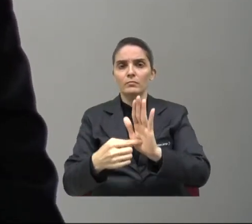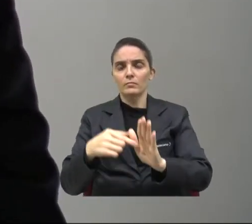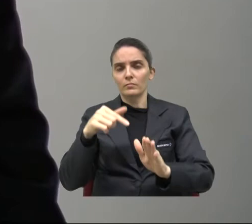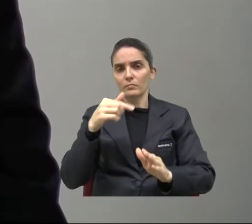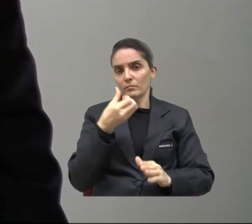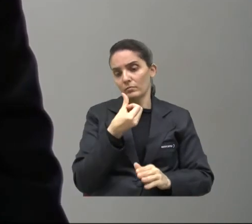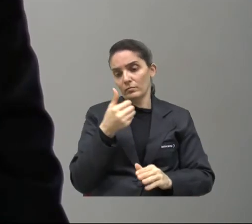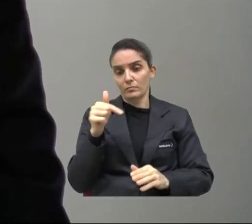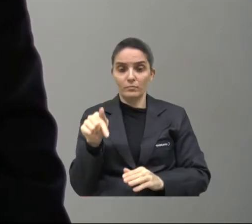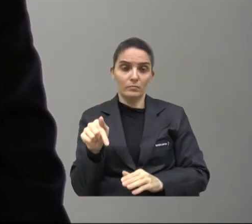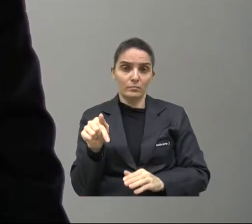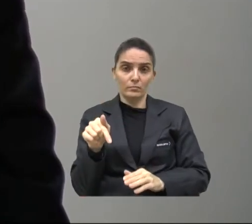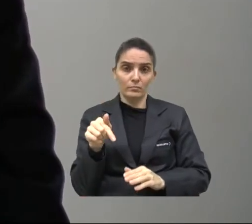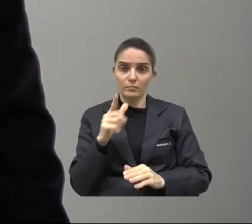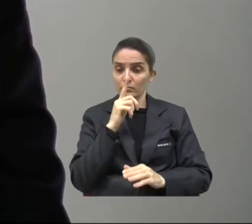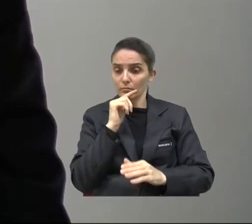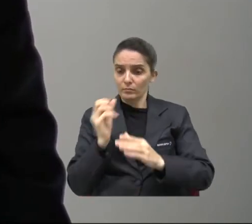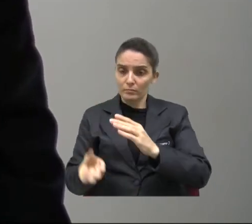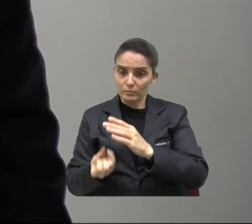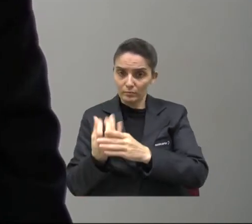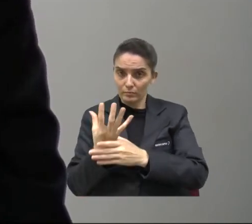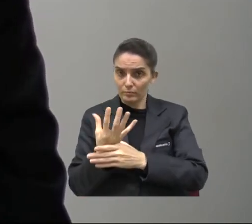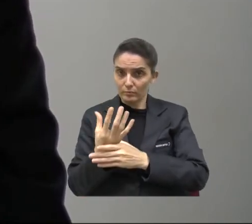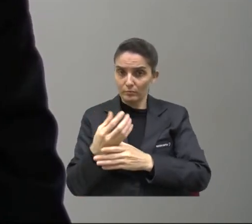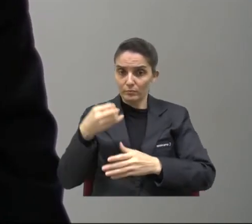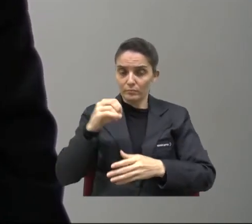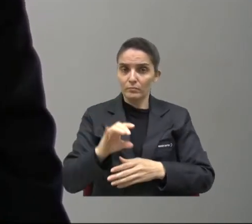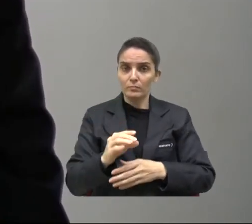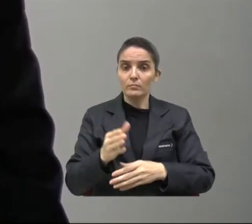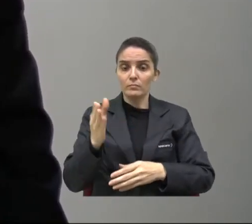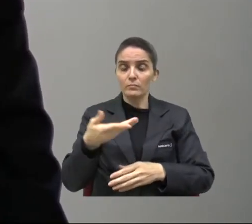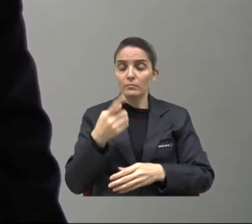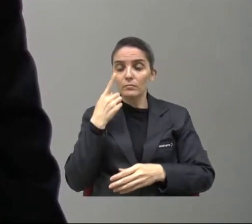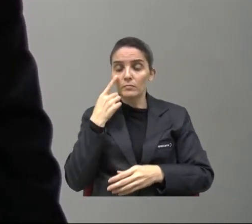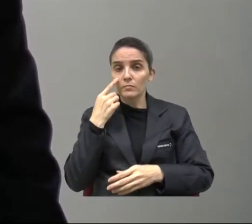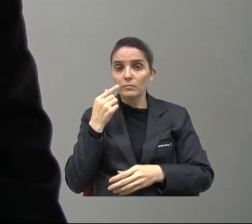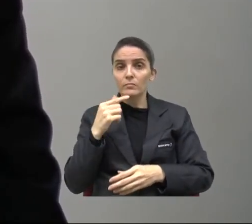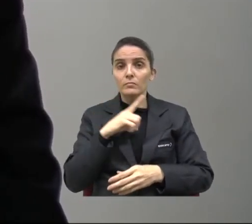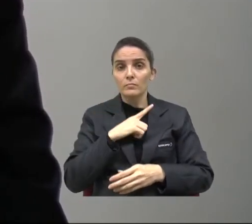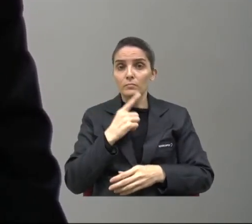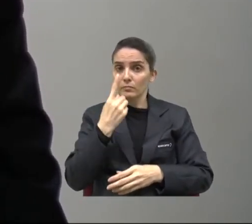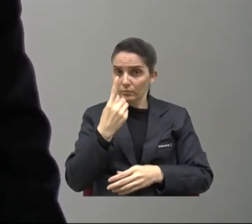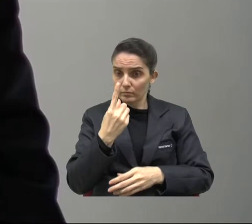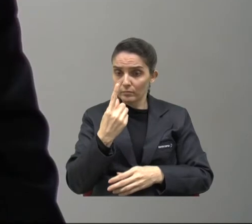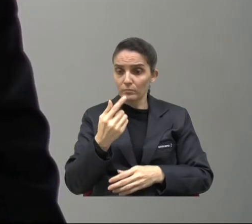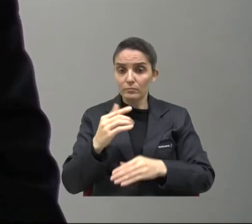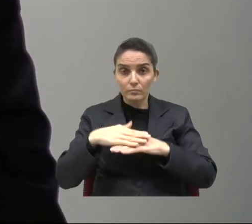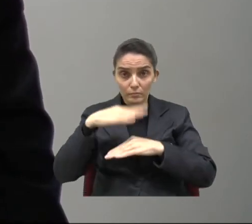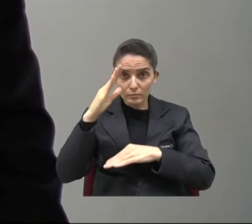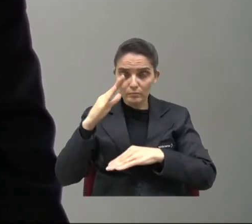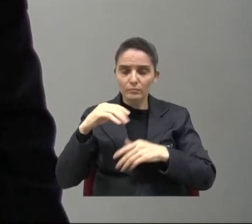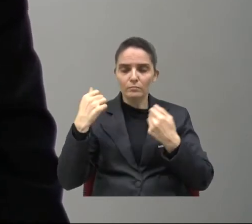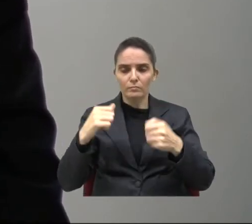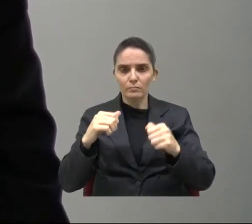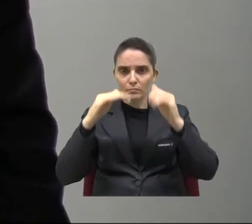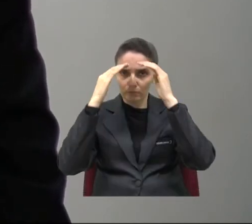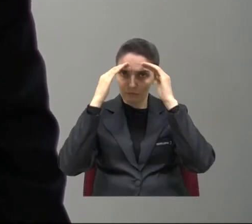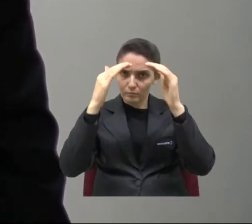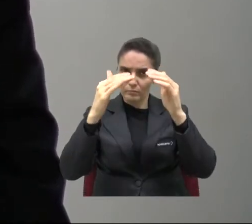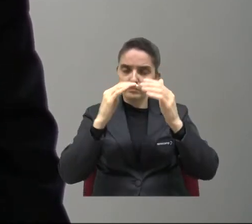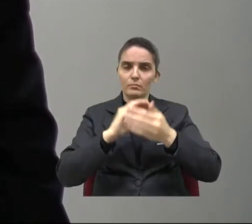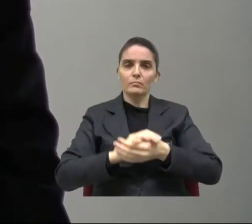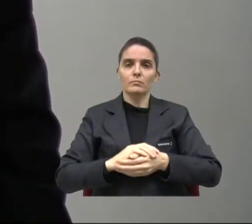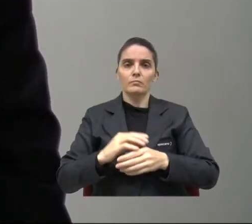nascentes, se agora verificar que tinha mais uma, tem que respeitar essa uma. Então, esses 30 metros